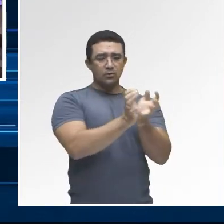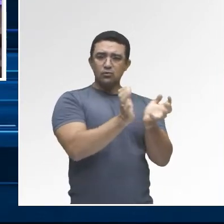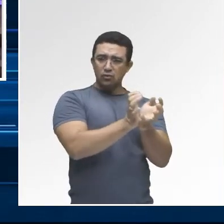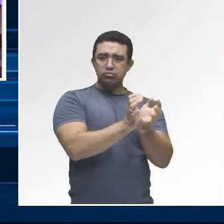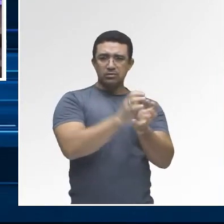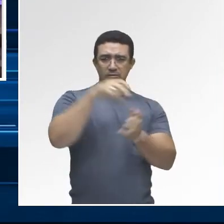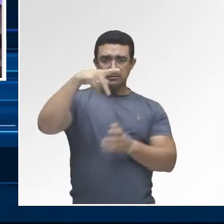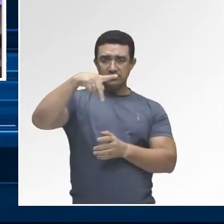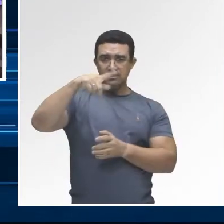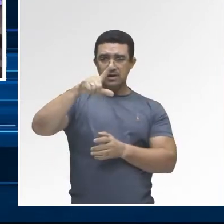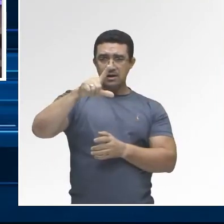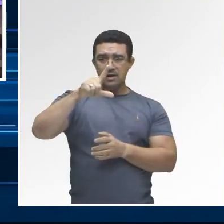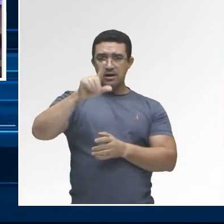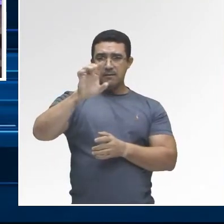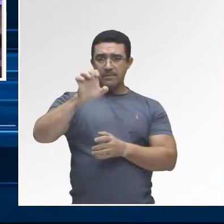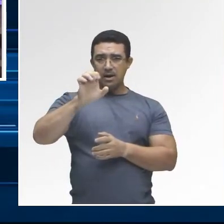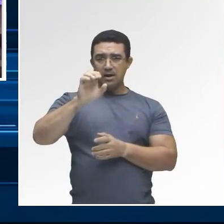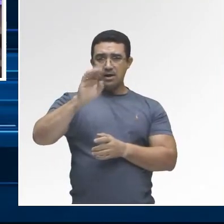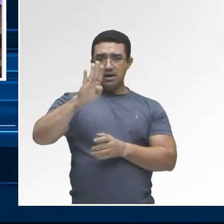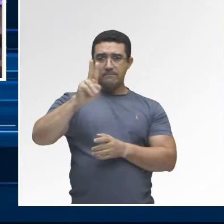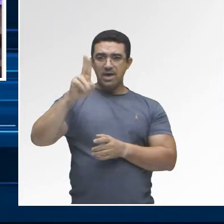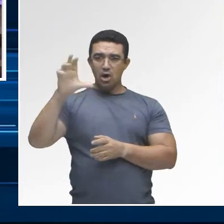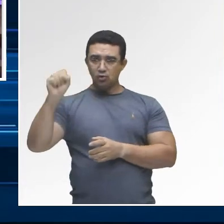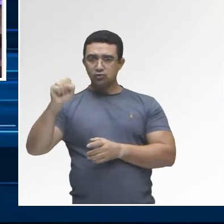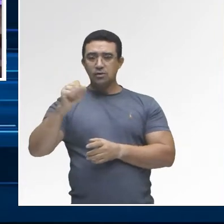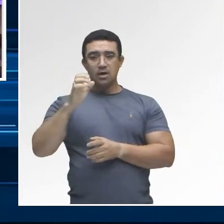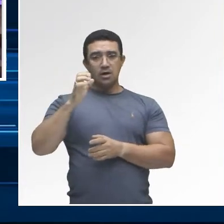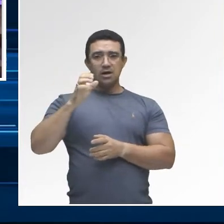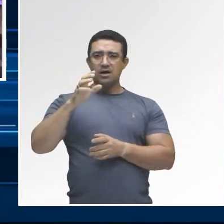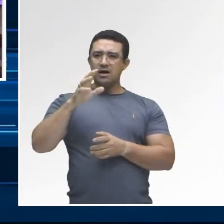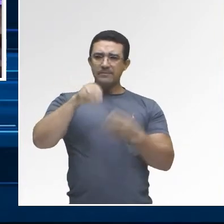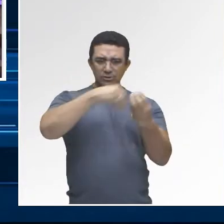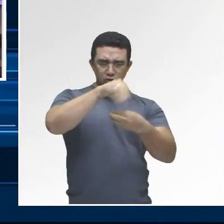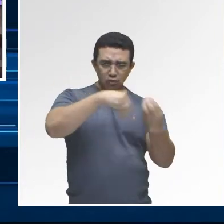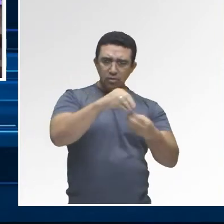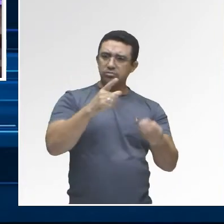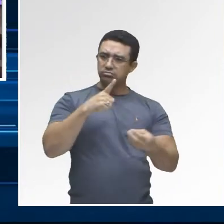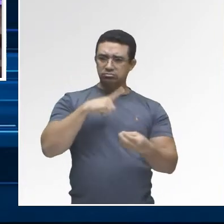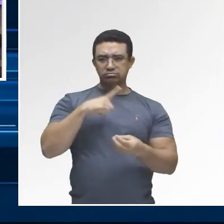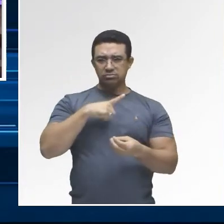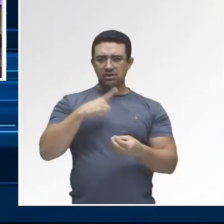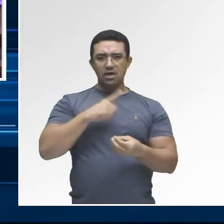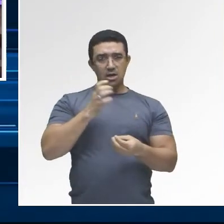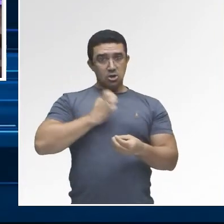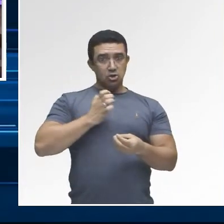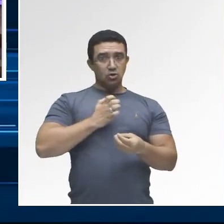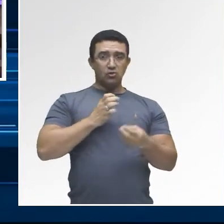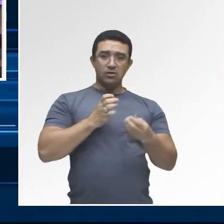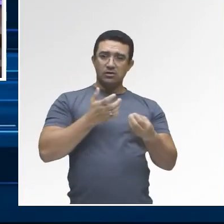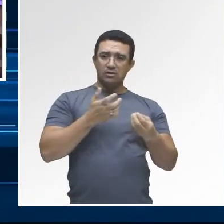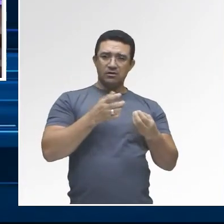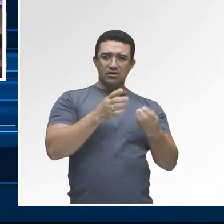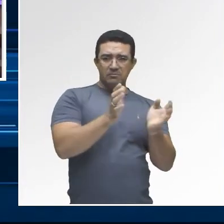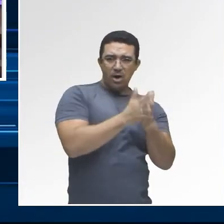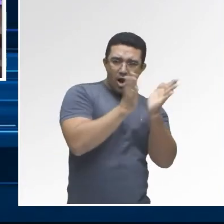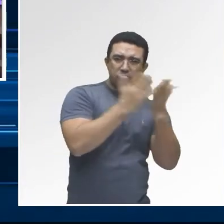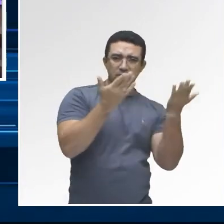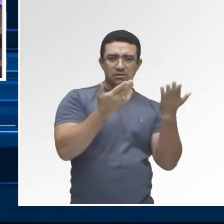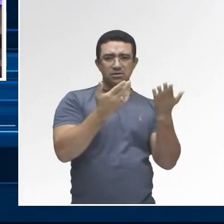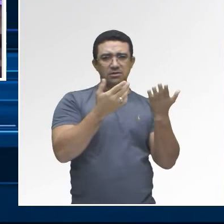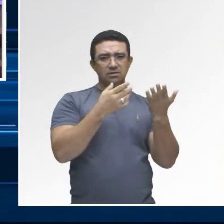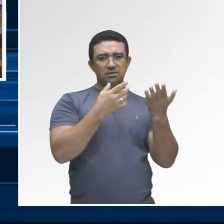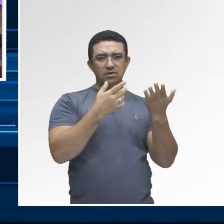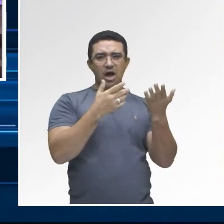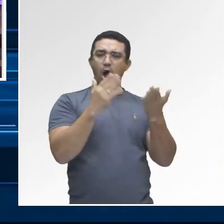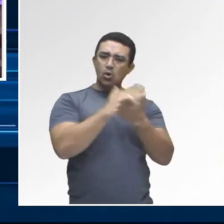bem empobrecidos, tá? Então, é uma classe heterogênea, ou seja, formada por pessoas diferentes, tá? Outro